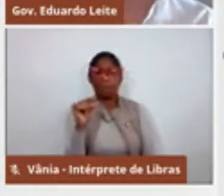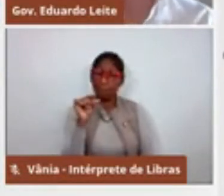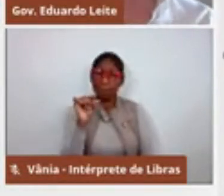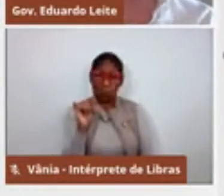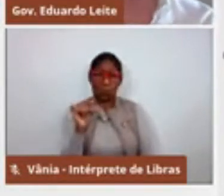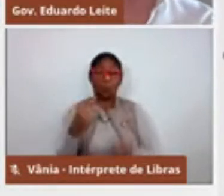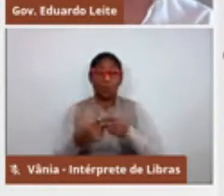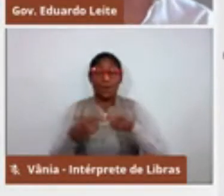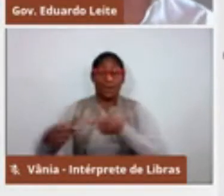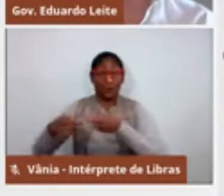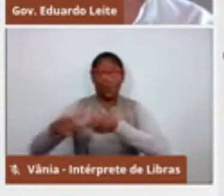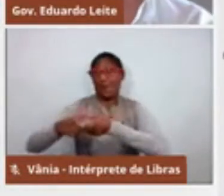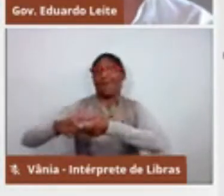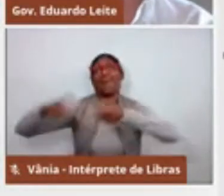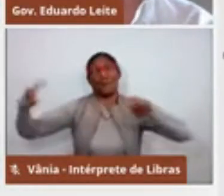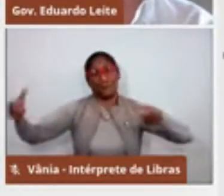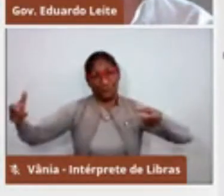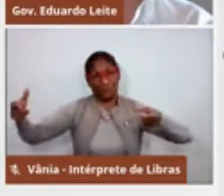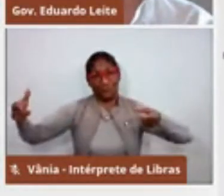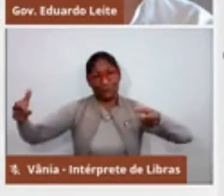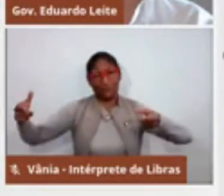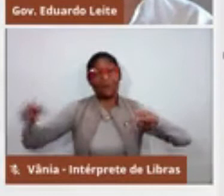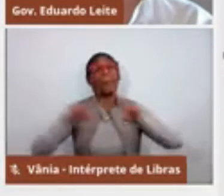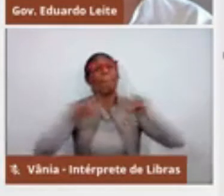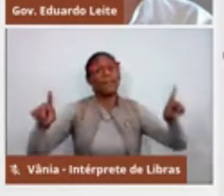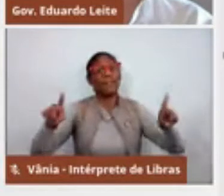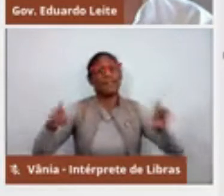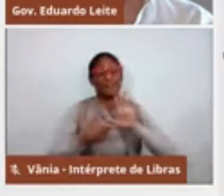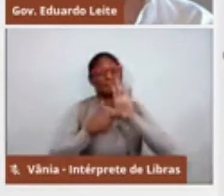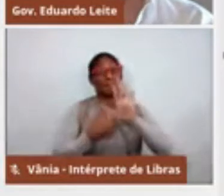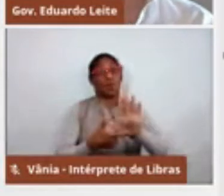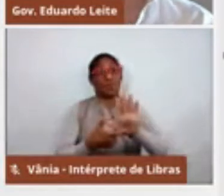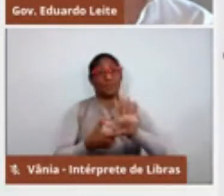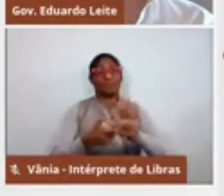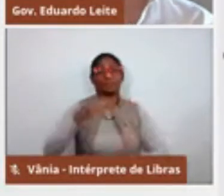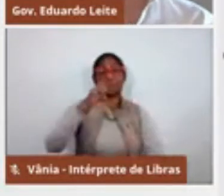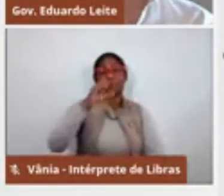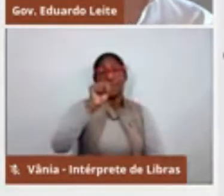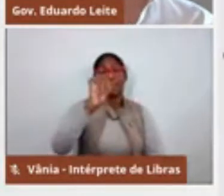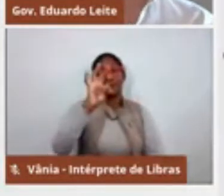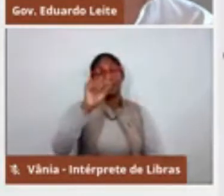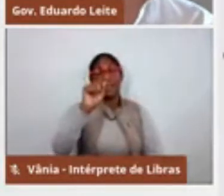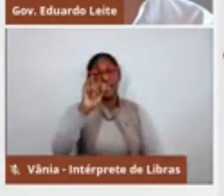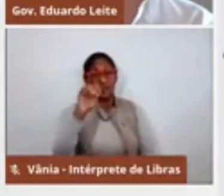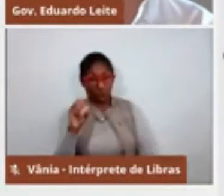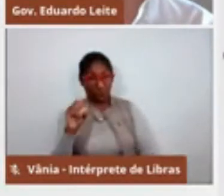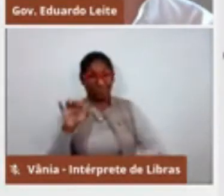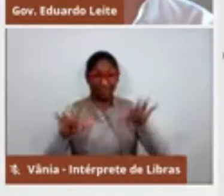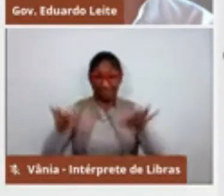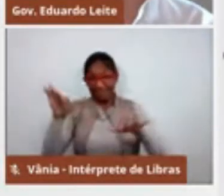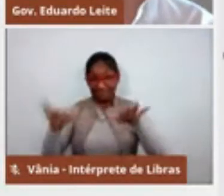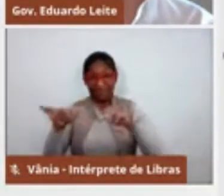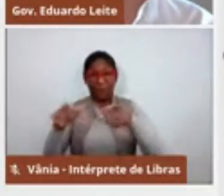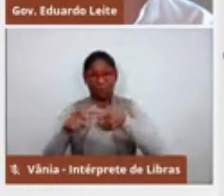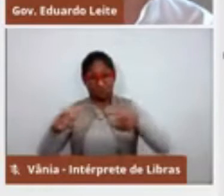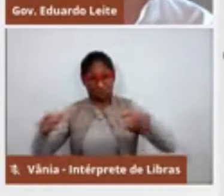E principalmente, naquele indicador que mostra o estágio da evolução na região, nós